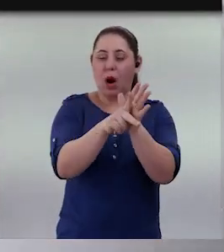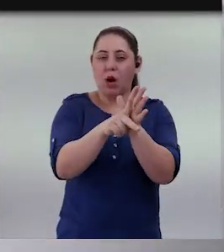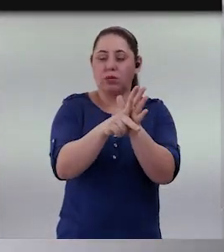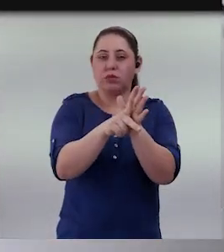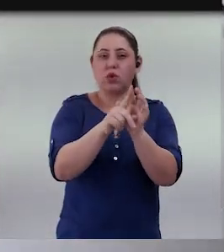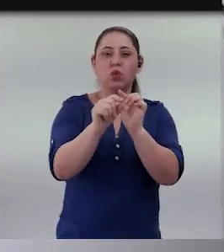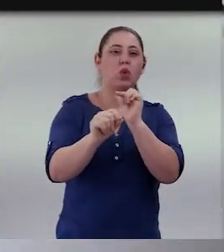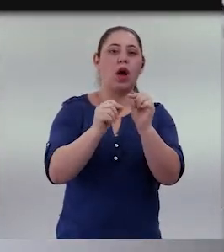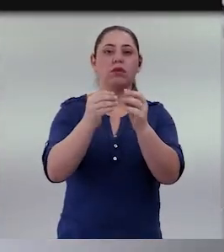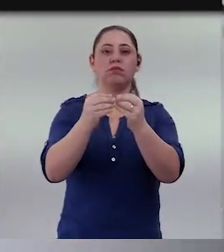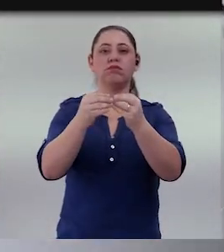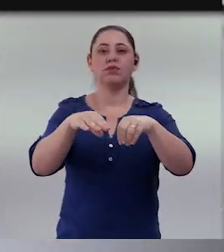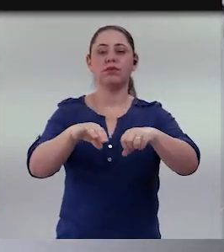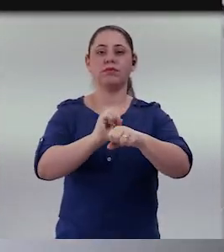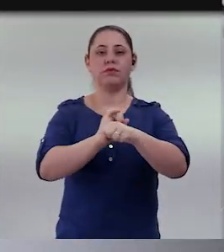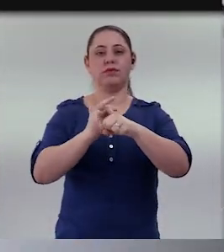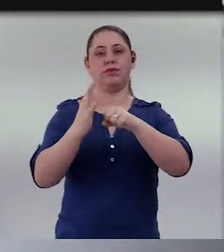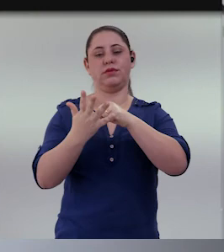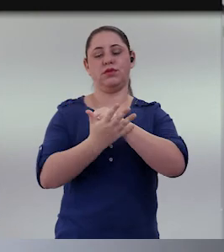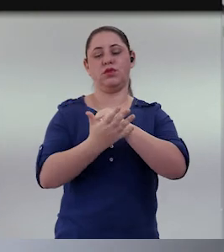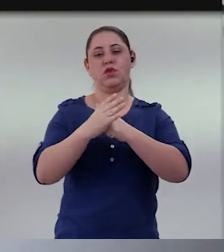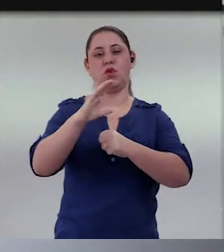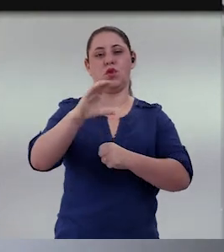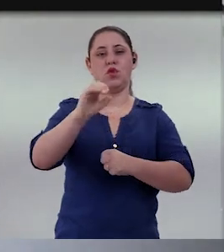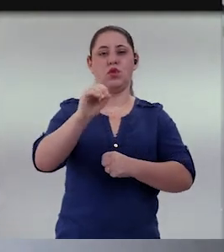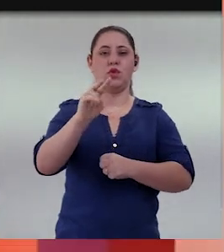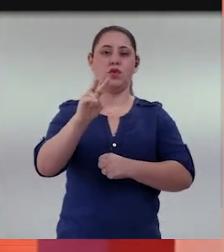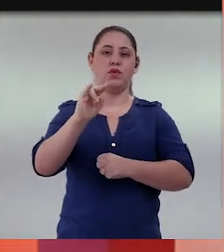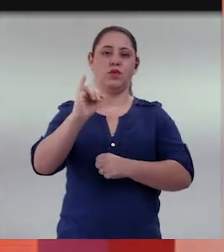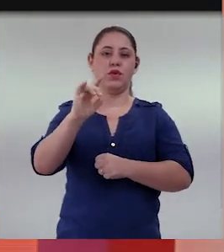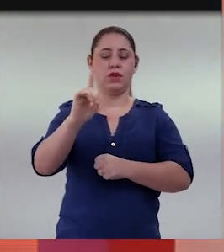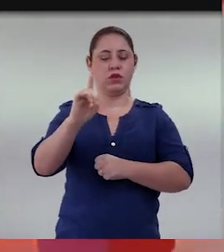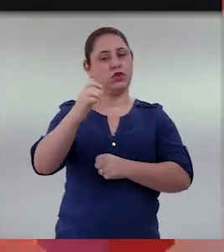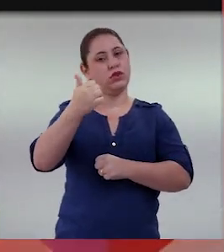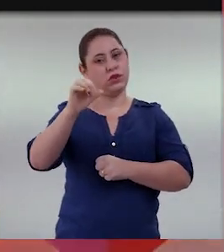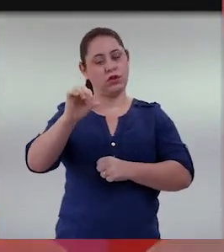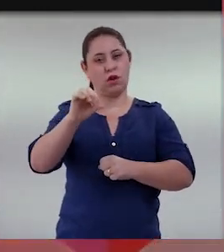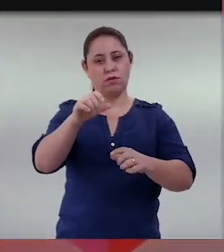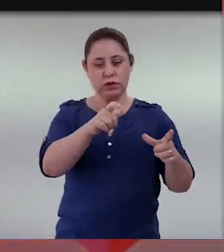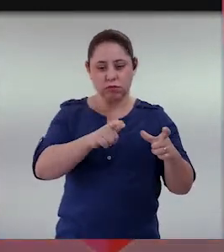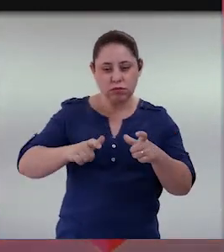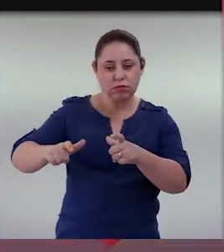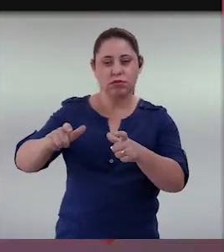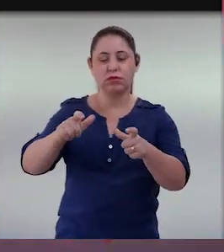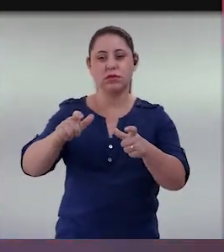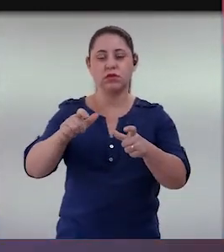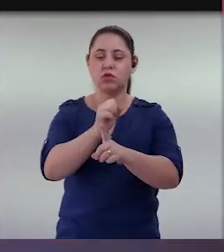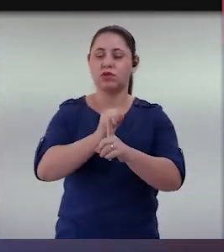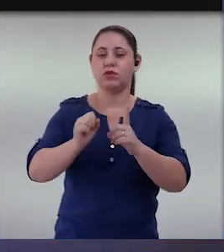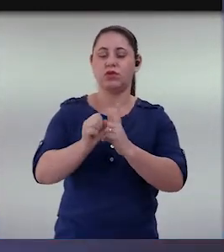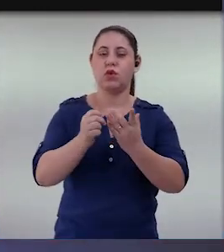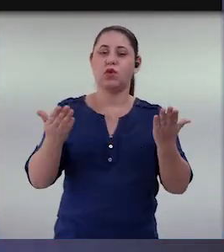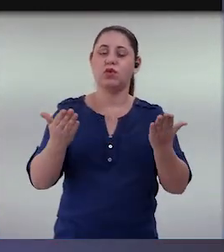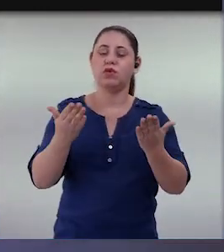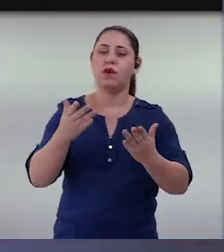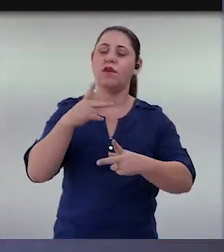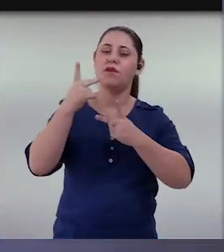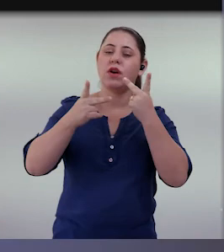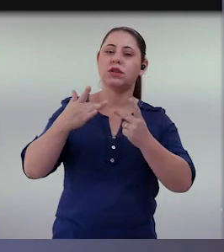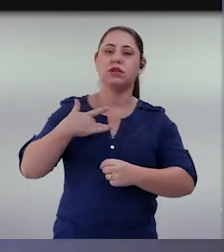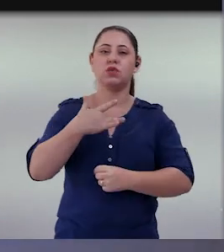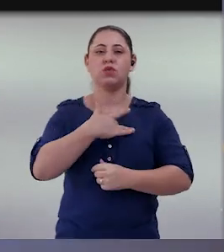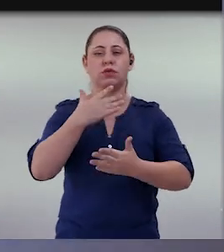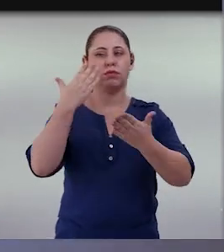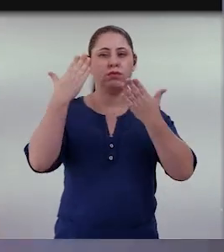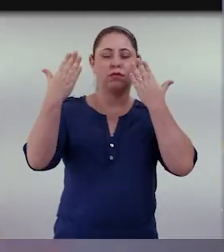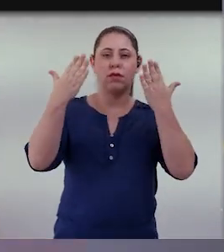temas relativos às consequências da Covid-19 em diversos setores. E hoje nós vamos falar